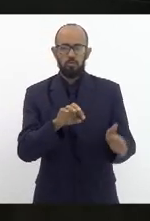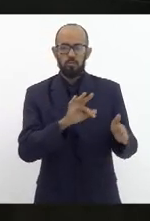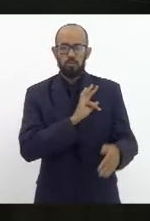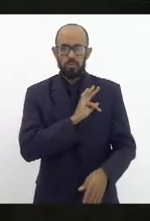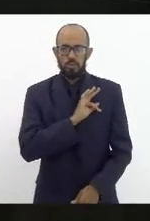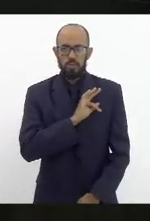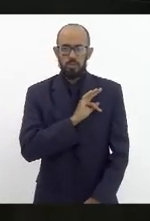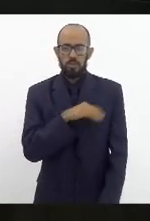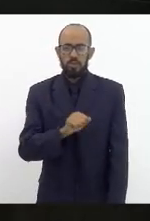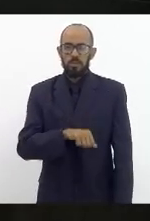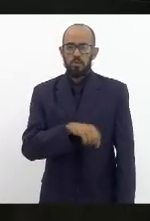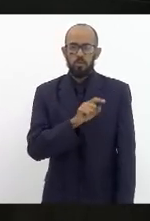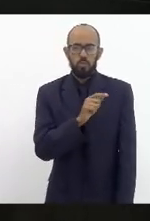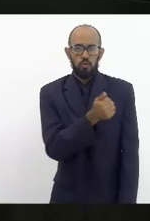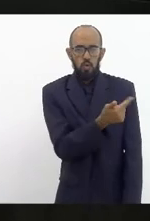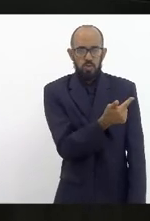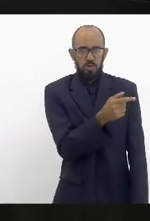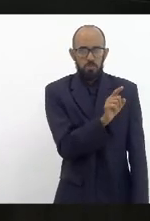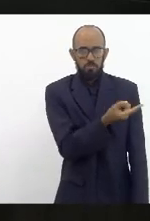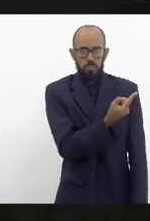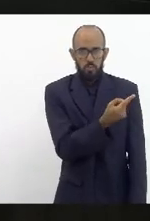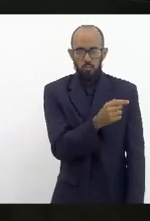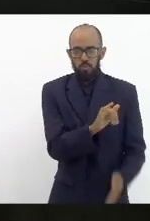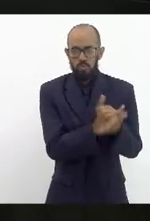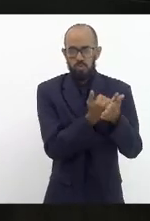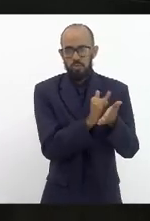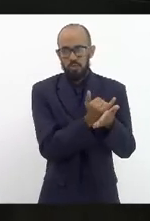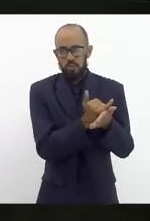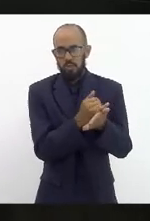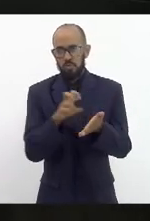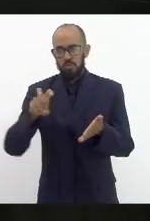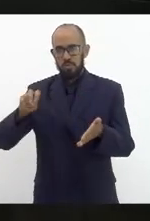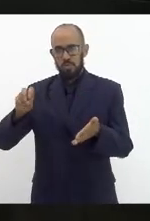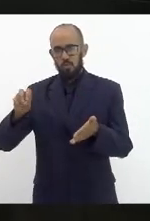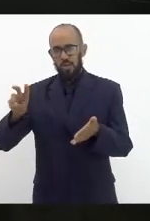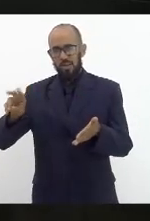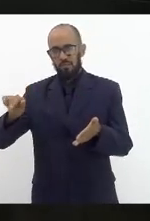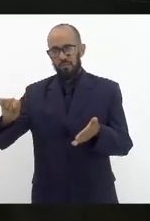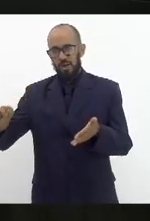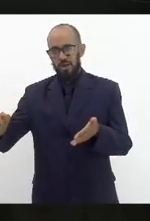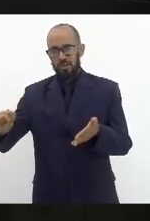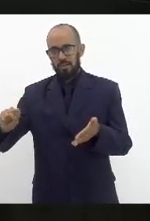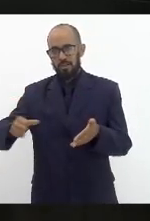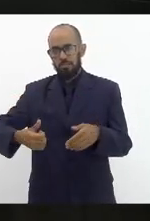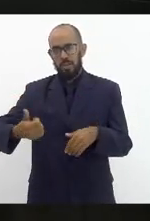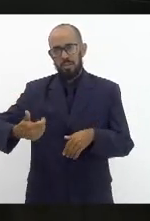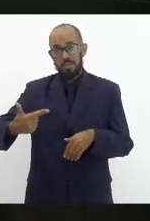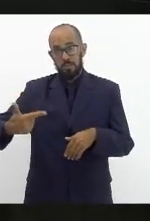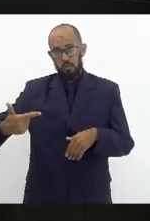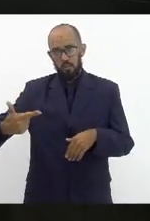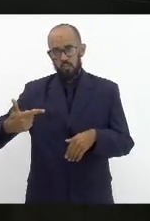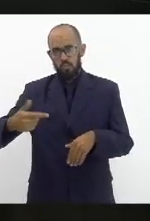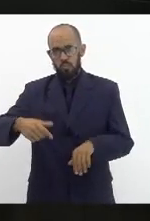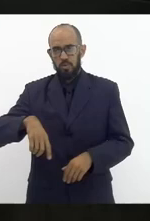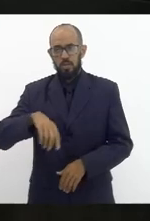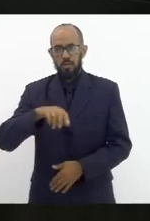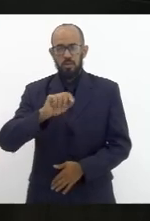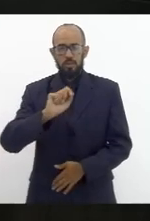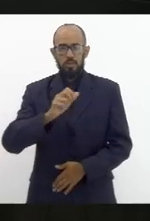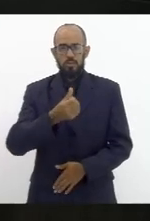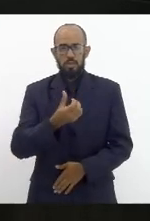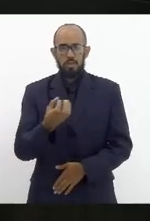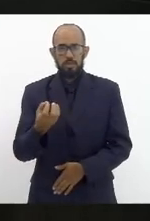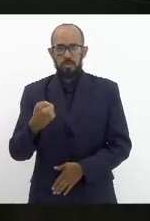para um total de vagas oferecidas no edital 50, sendo convocados para a segunda etapa 650 inscritos.